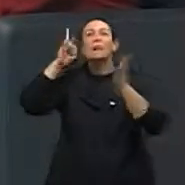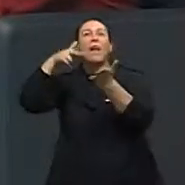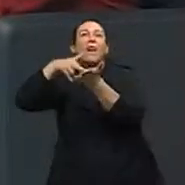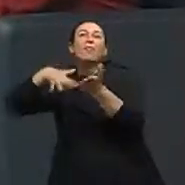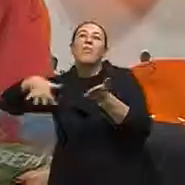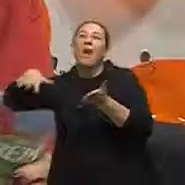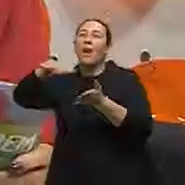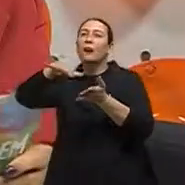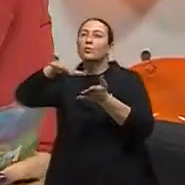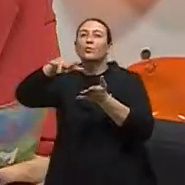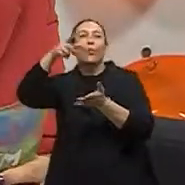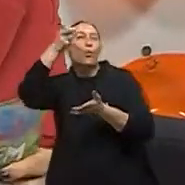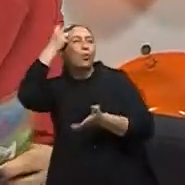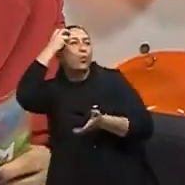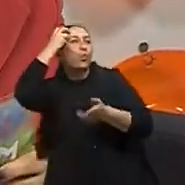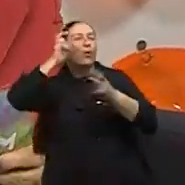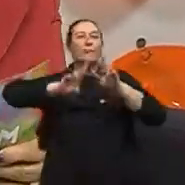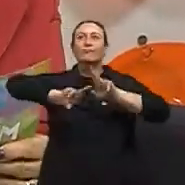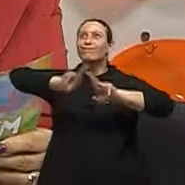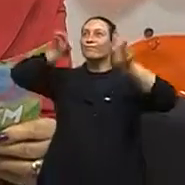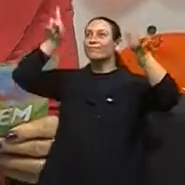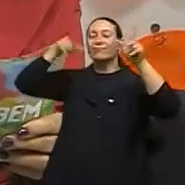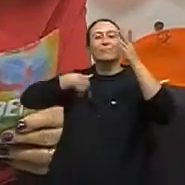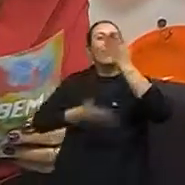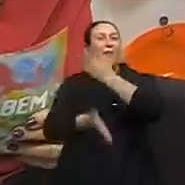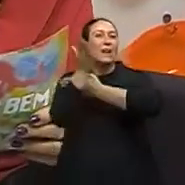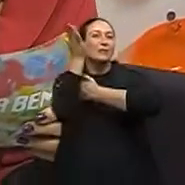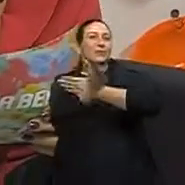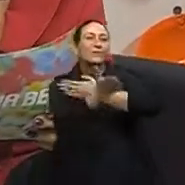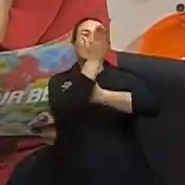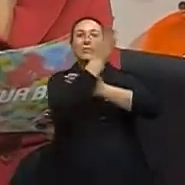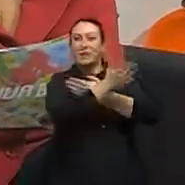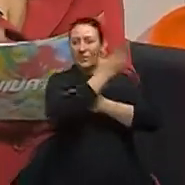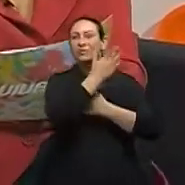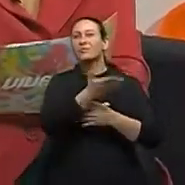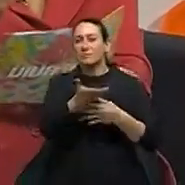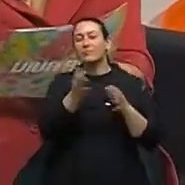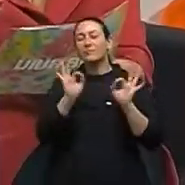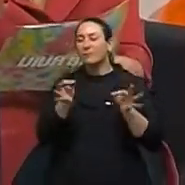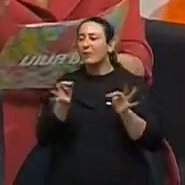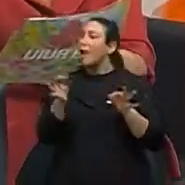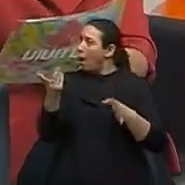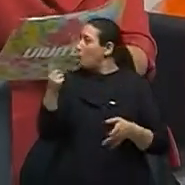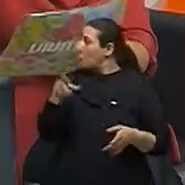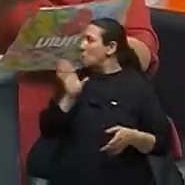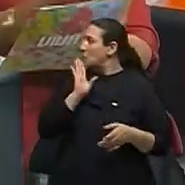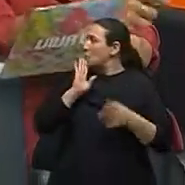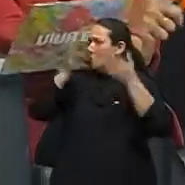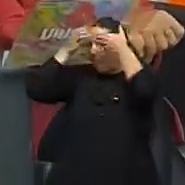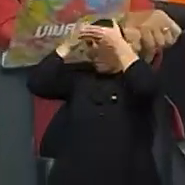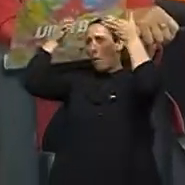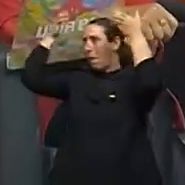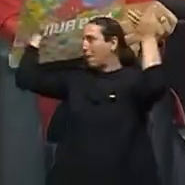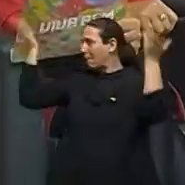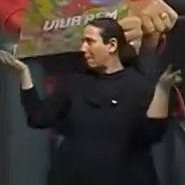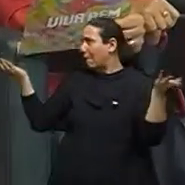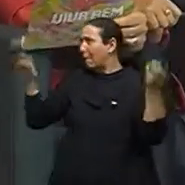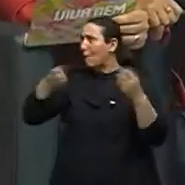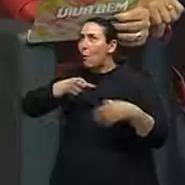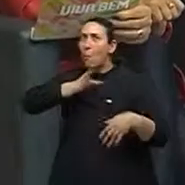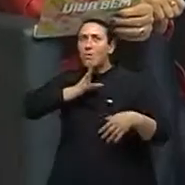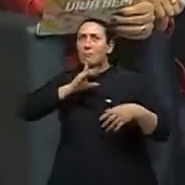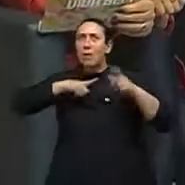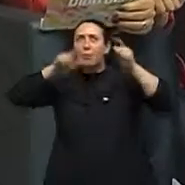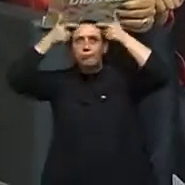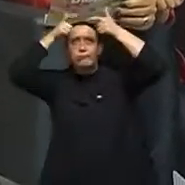aprendendo o que me chama atenção que viagem faz com que a gente aprendend aprenda eles t esse desejo eles T